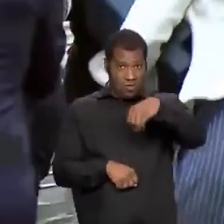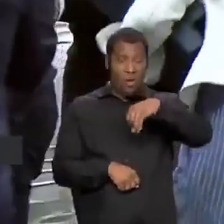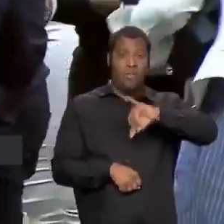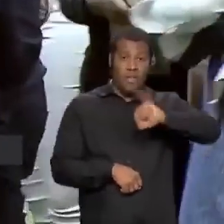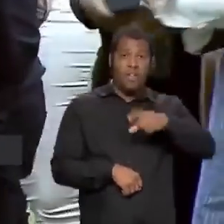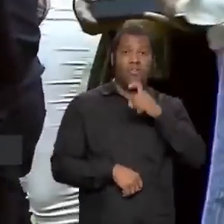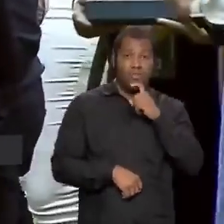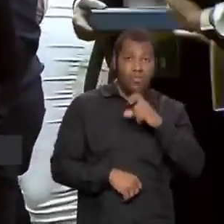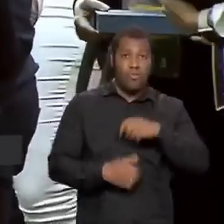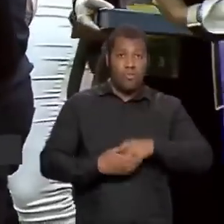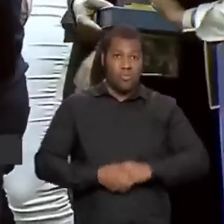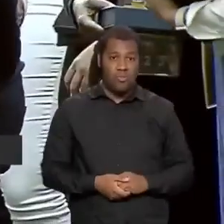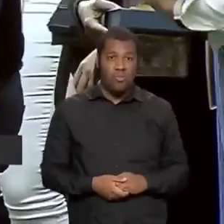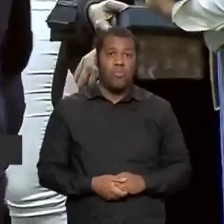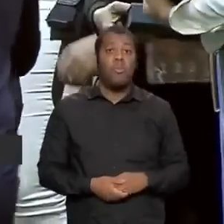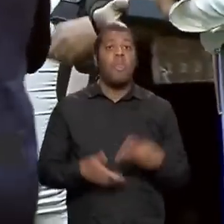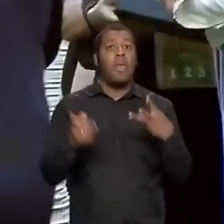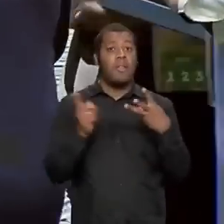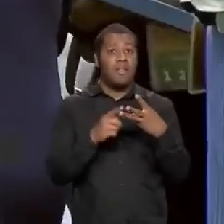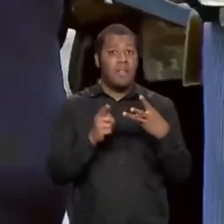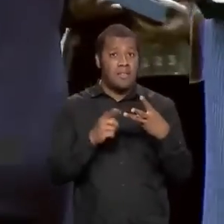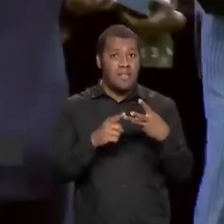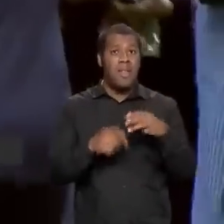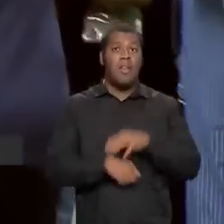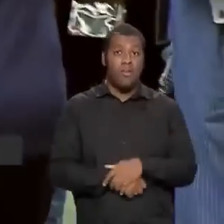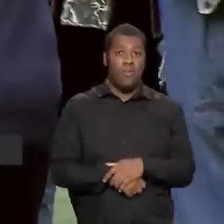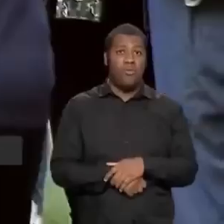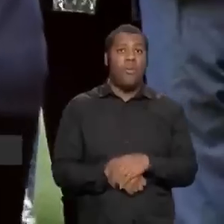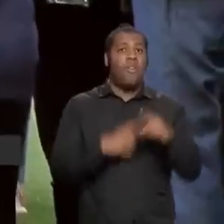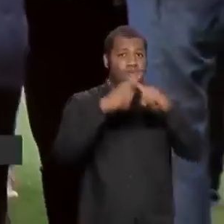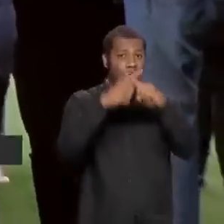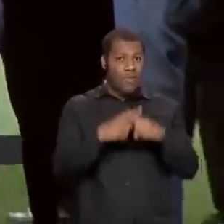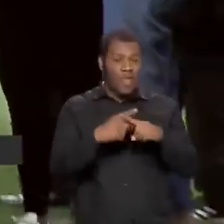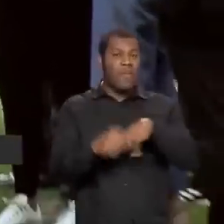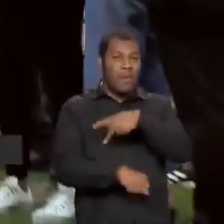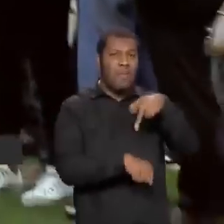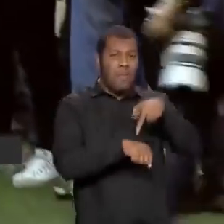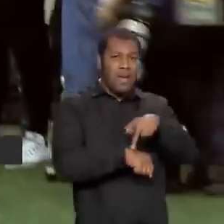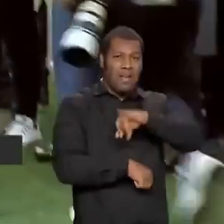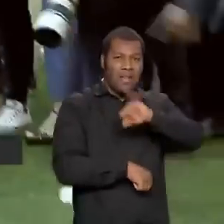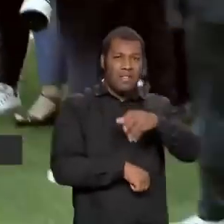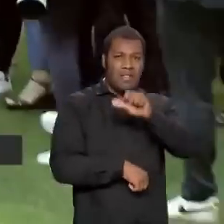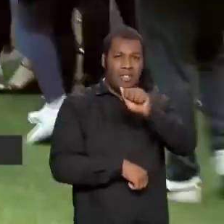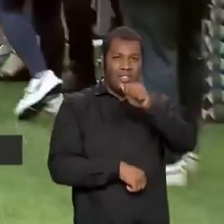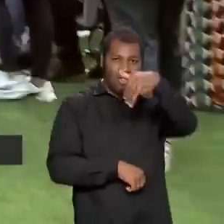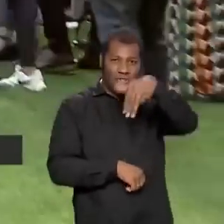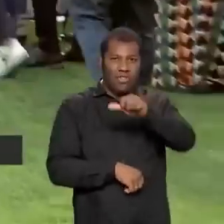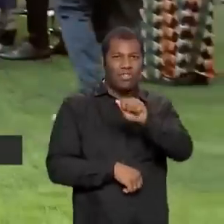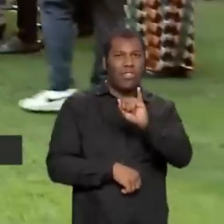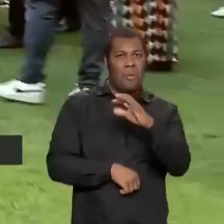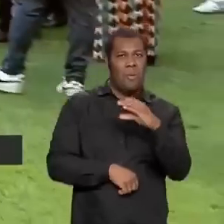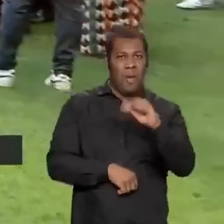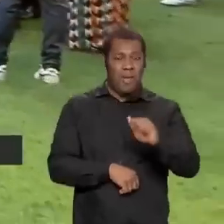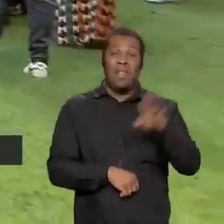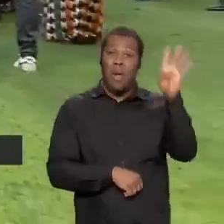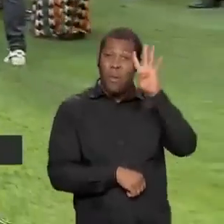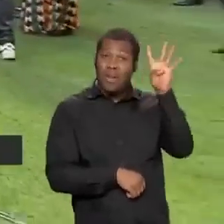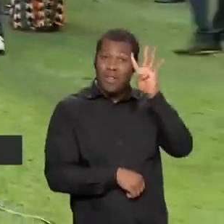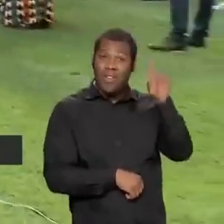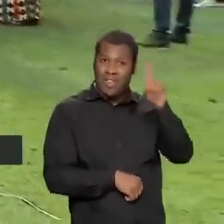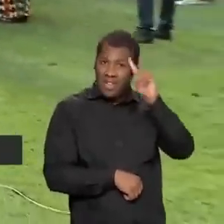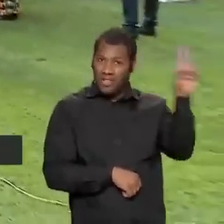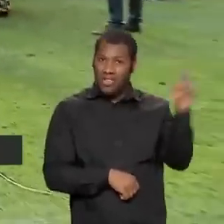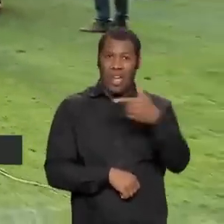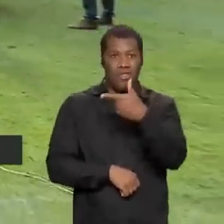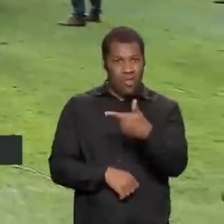E a terceira partida é contra a Jamaica, na quarta-feira, dia 2 de agosto. Tá vendo que ela é mais importante